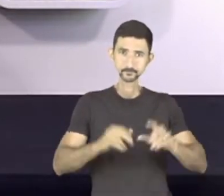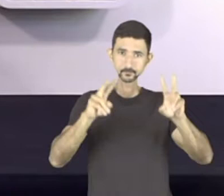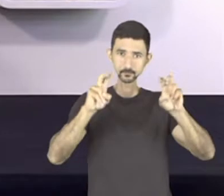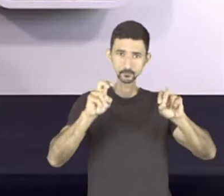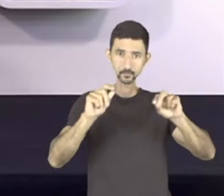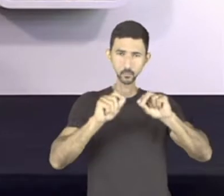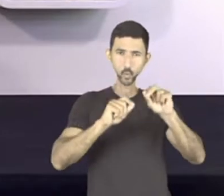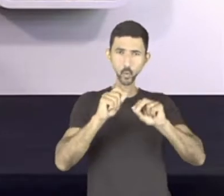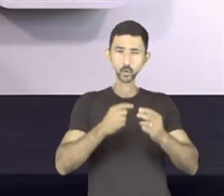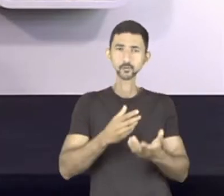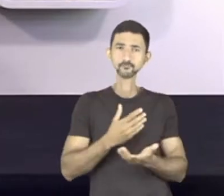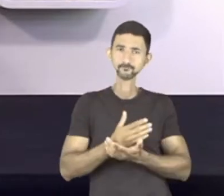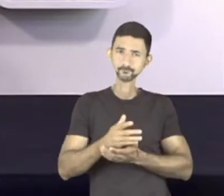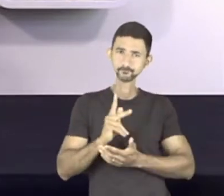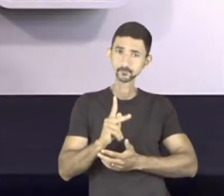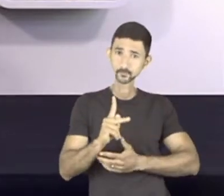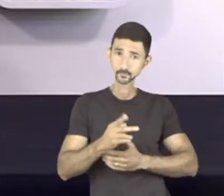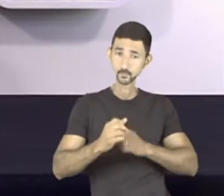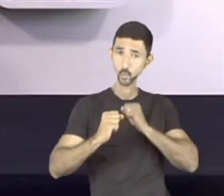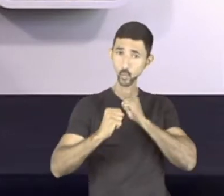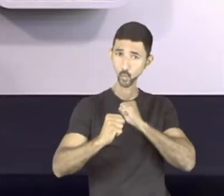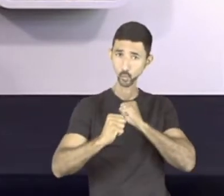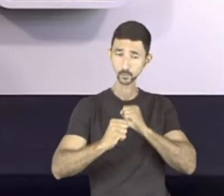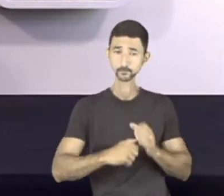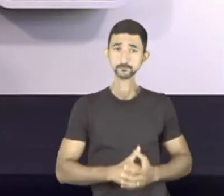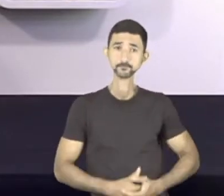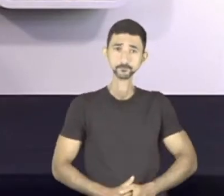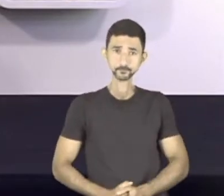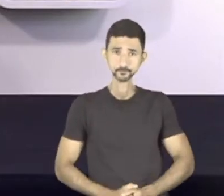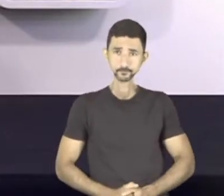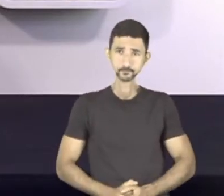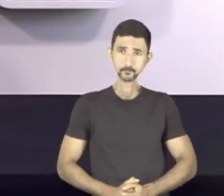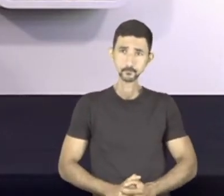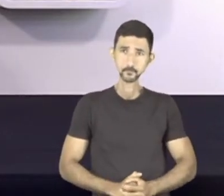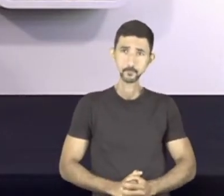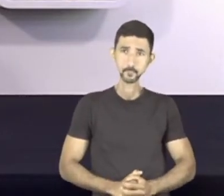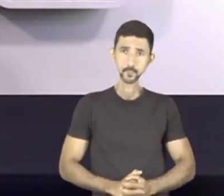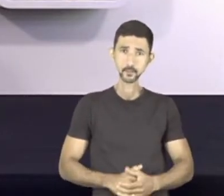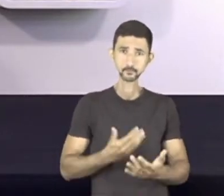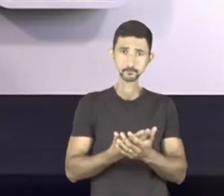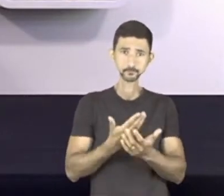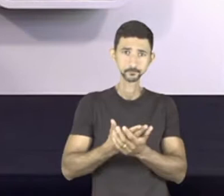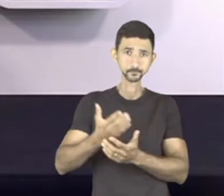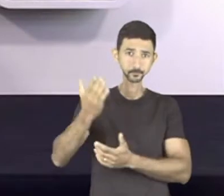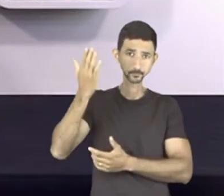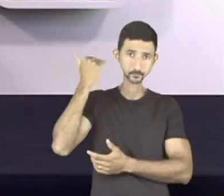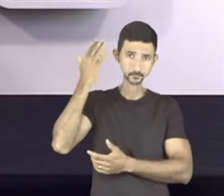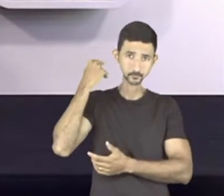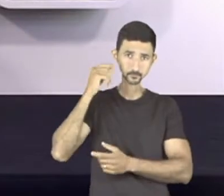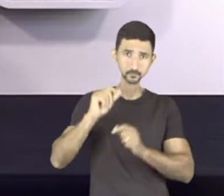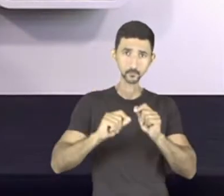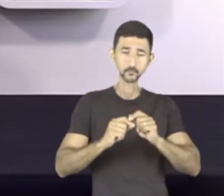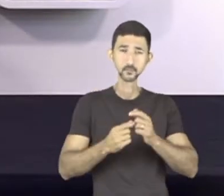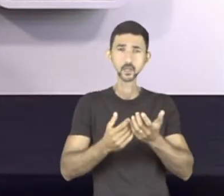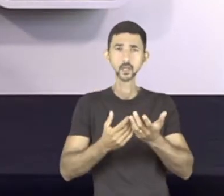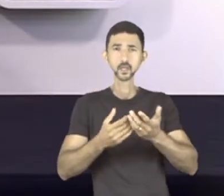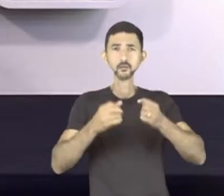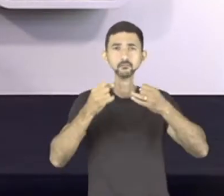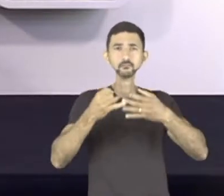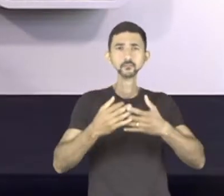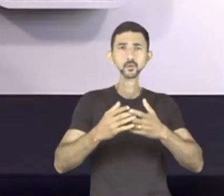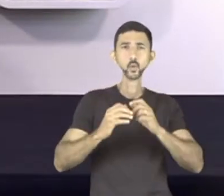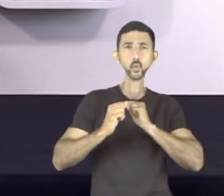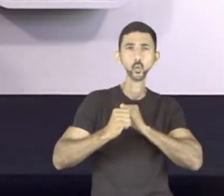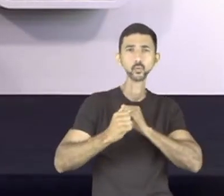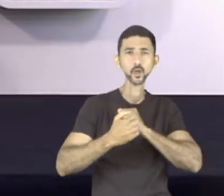tema continua sendo as lutas. Na aula passada nós vimos alguns exemplos de lutas de